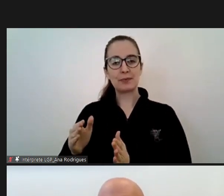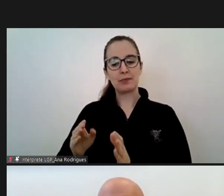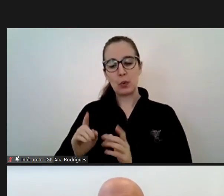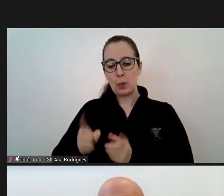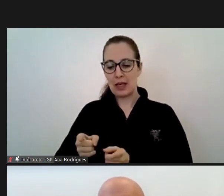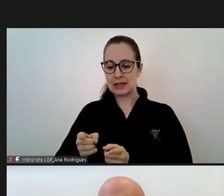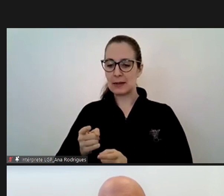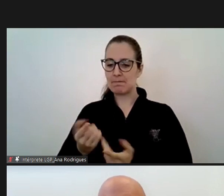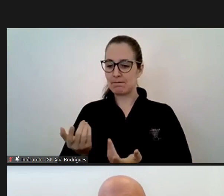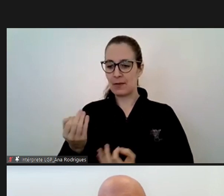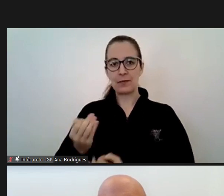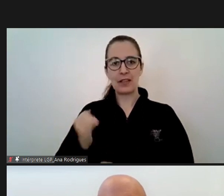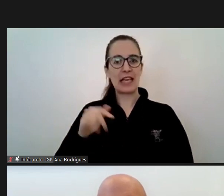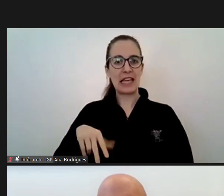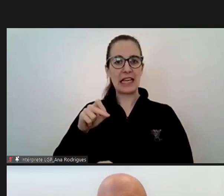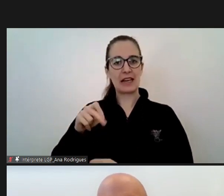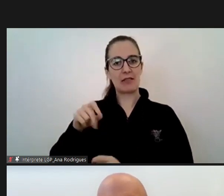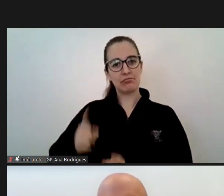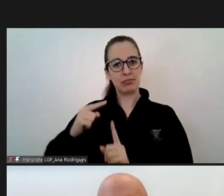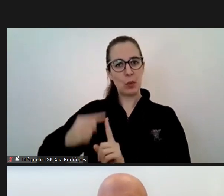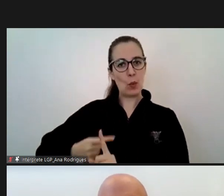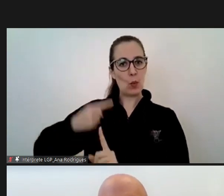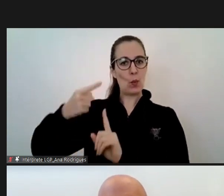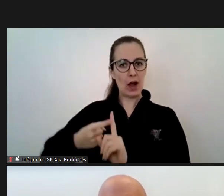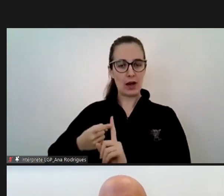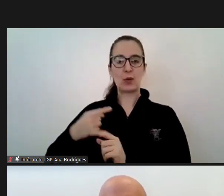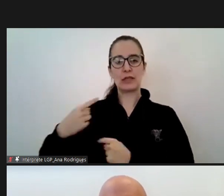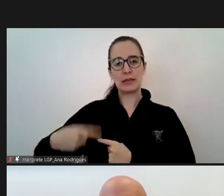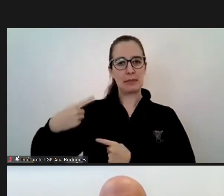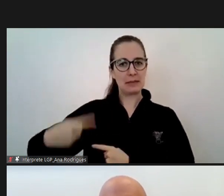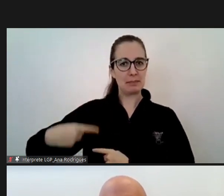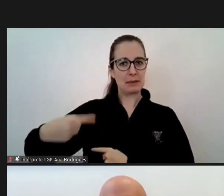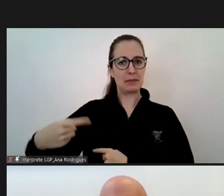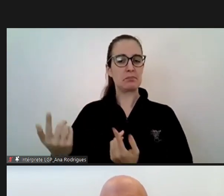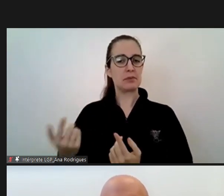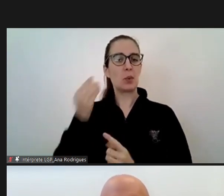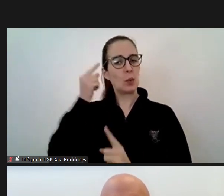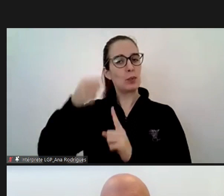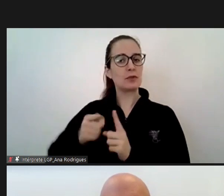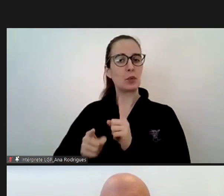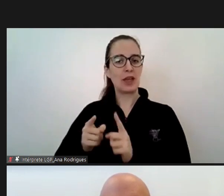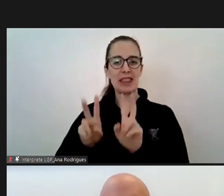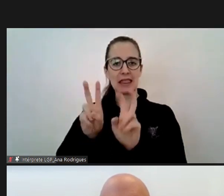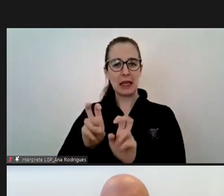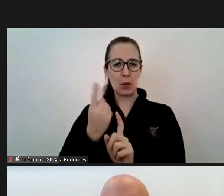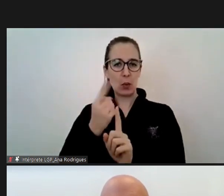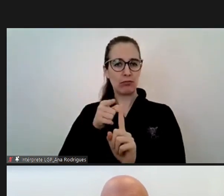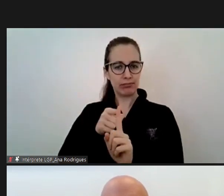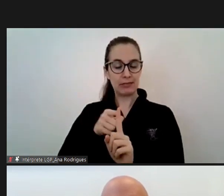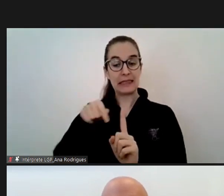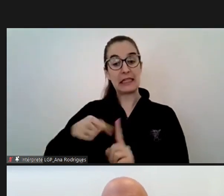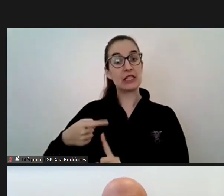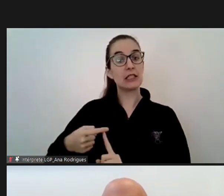INA aqui o ciclo anual de webinars que está sempre centrado num tema e que este ano